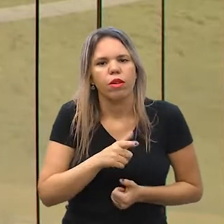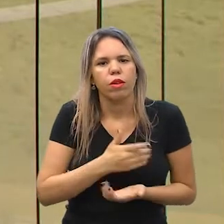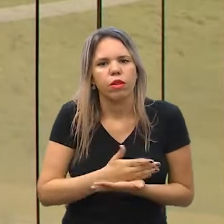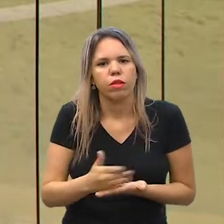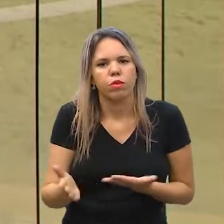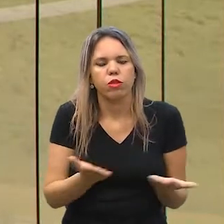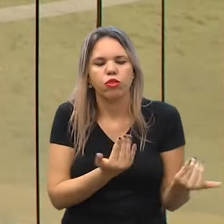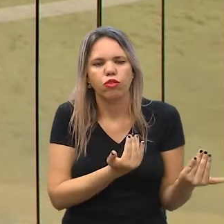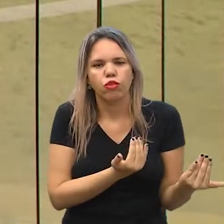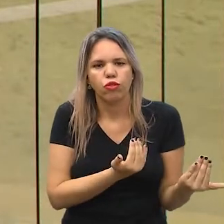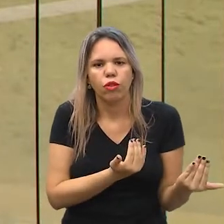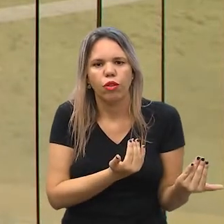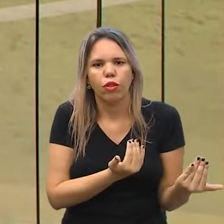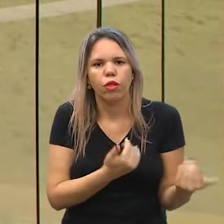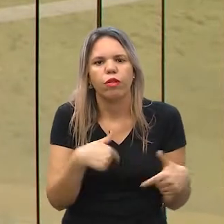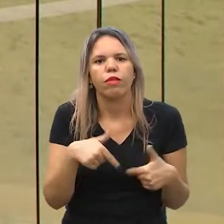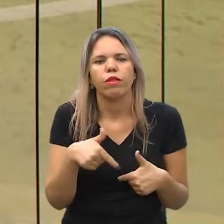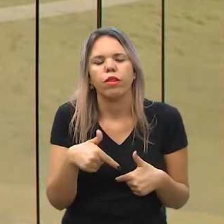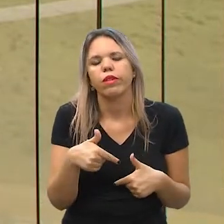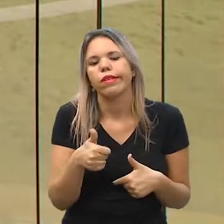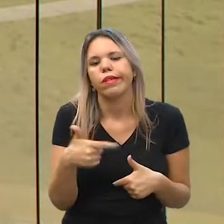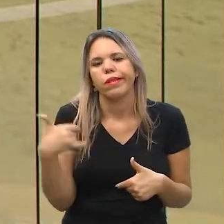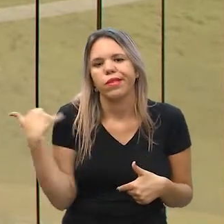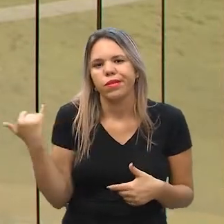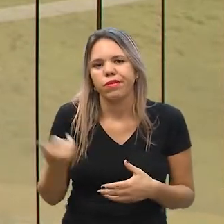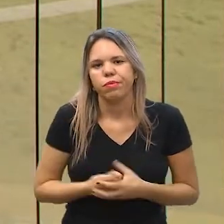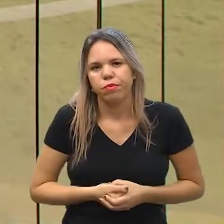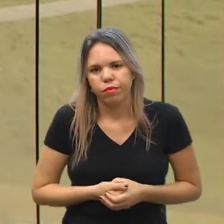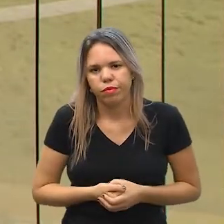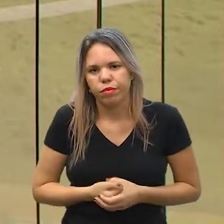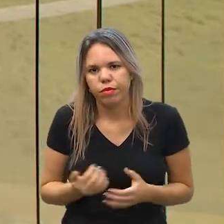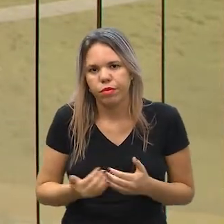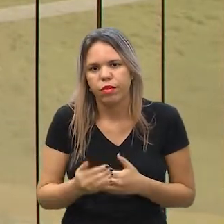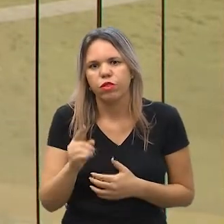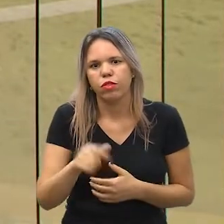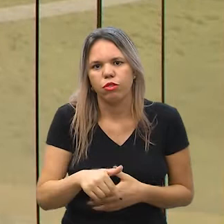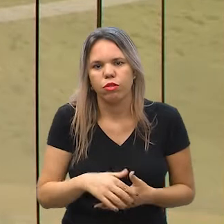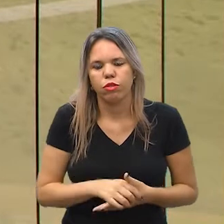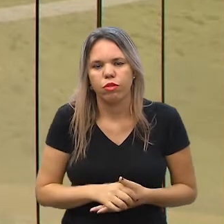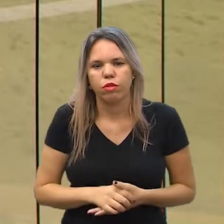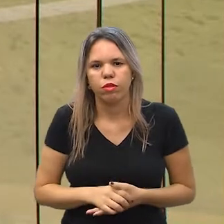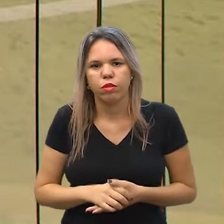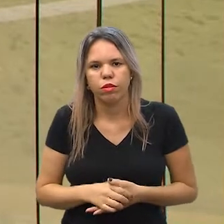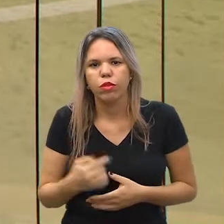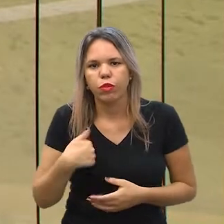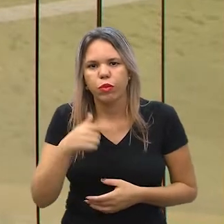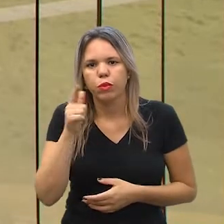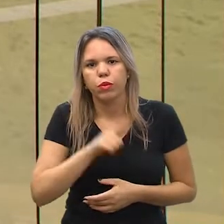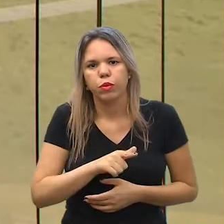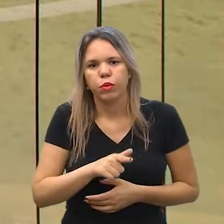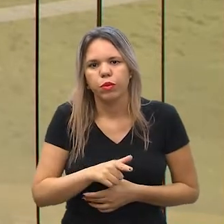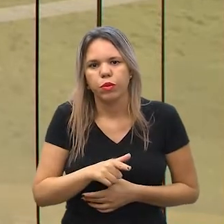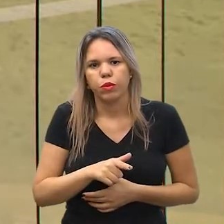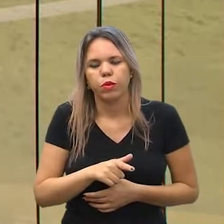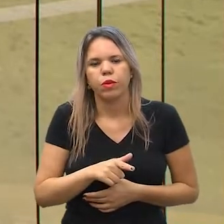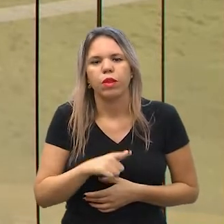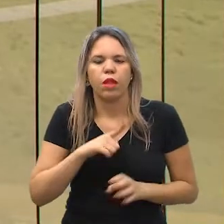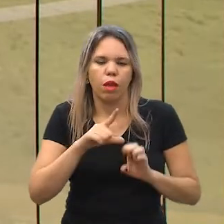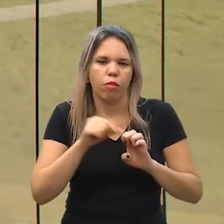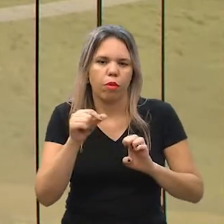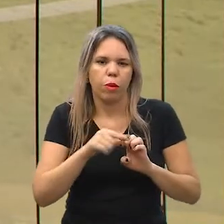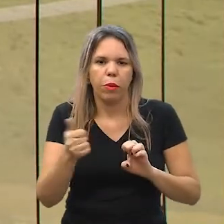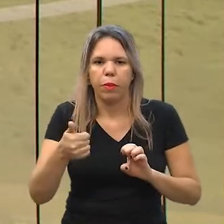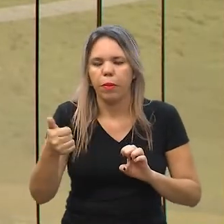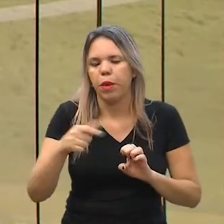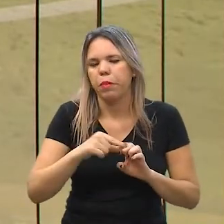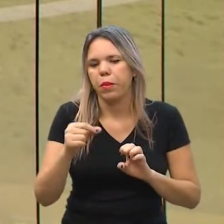conseguir começar muito jovem a trabalhar, porque foi a partir disso que eu consegui empreender.